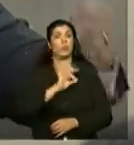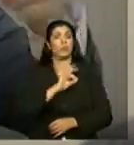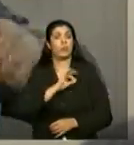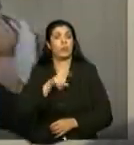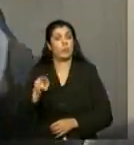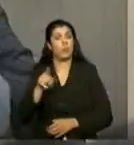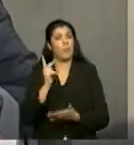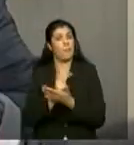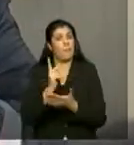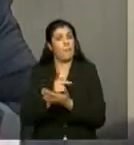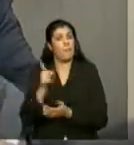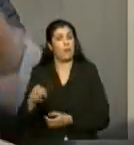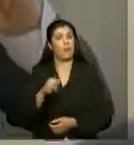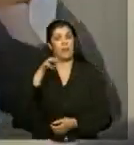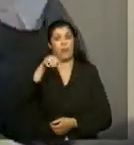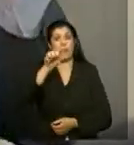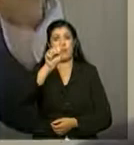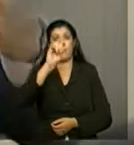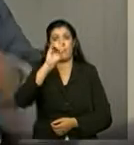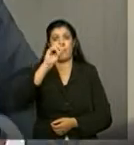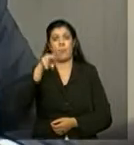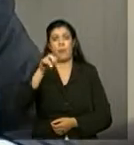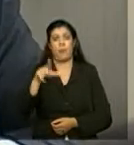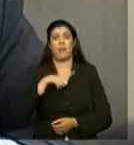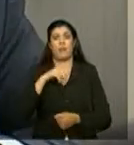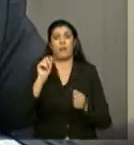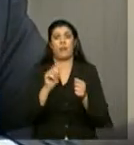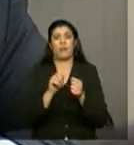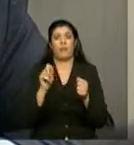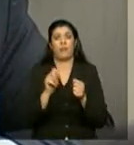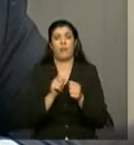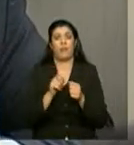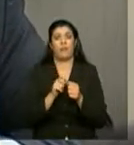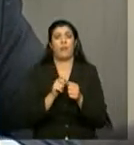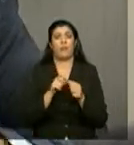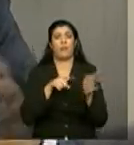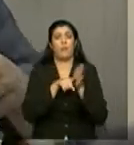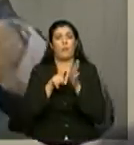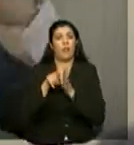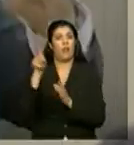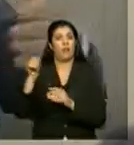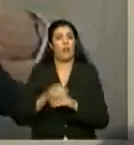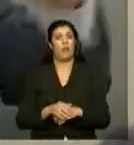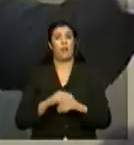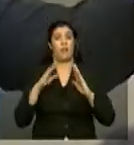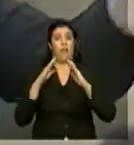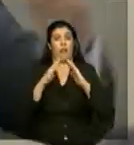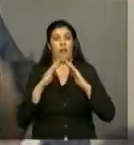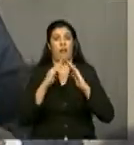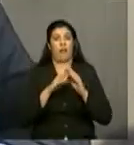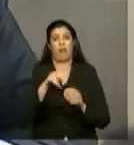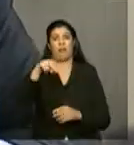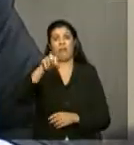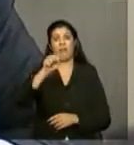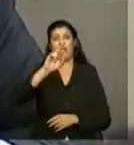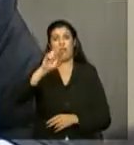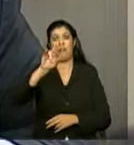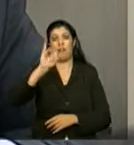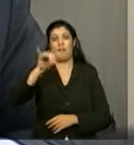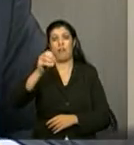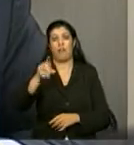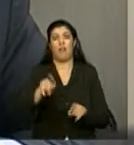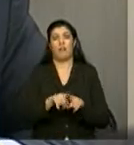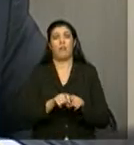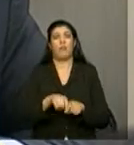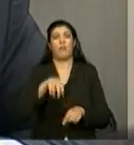mesmo agente foi o maior total e que teria feito na casa de nará com esses venenos que levaram à morte do presidente frei